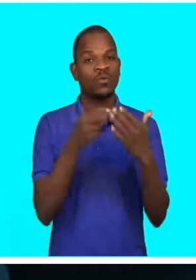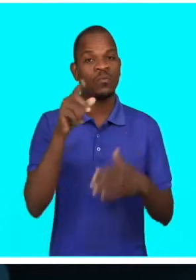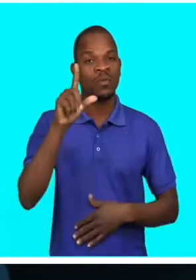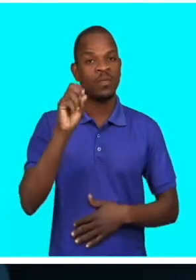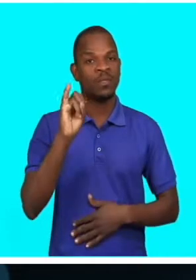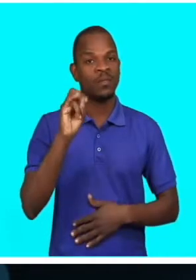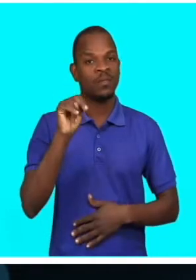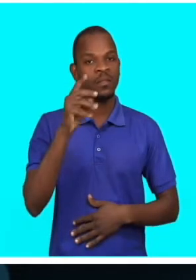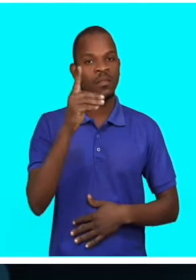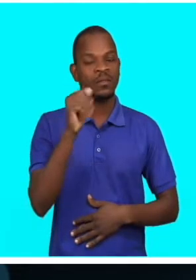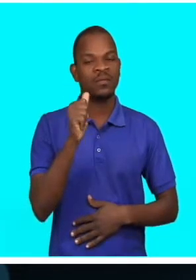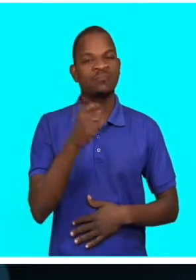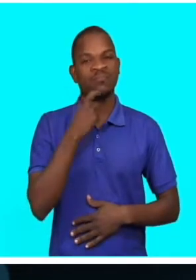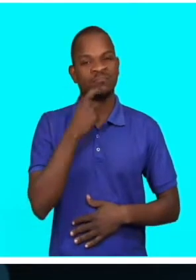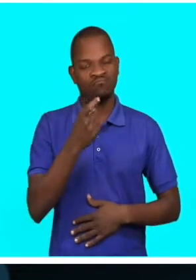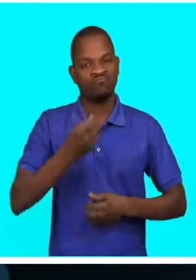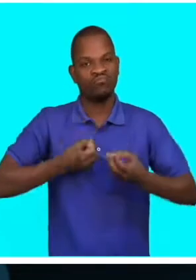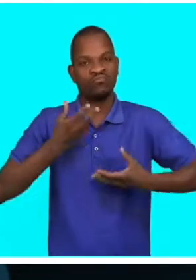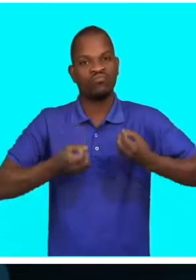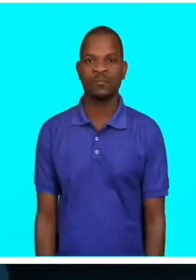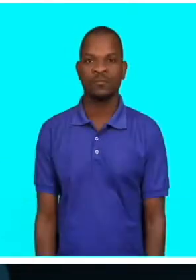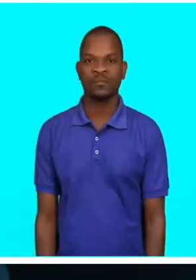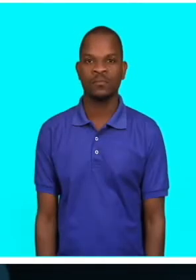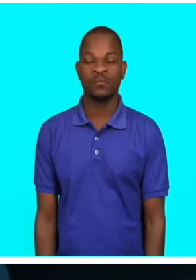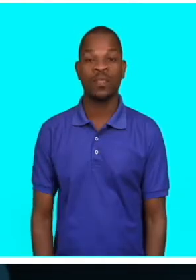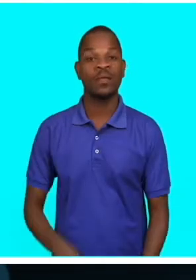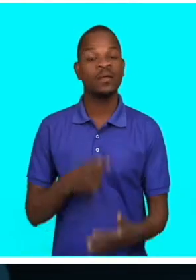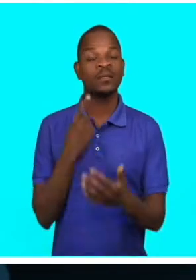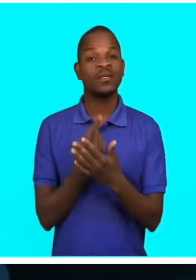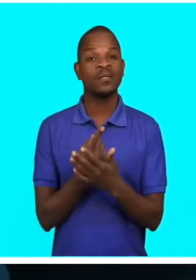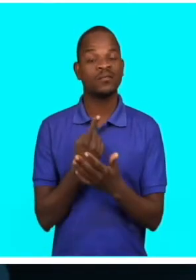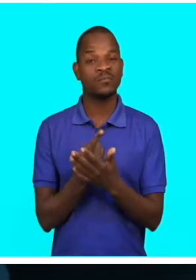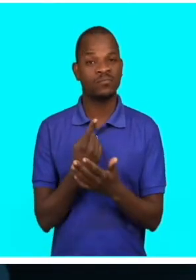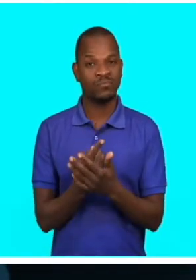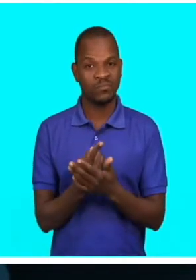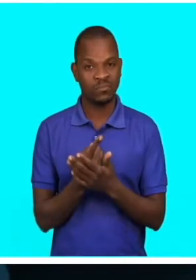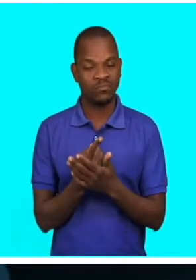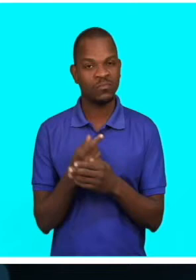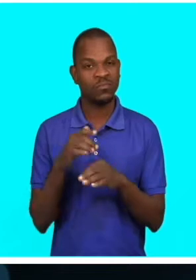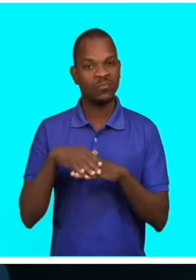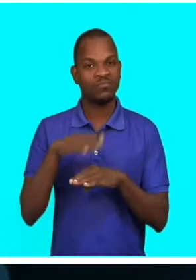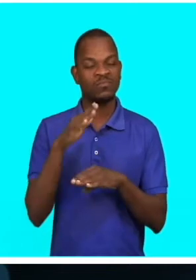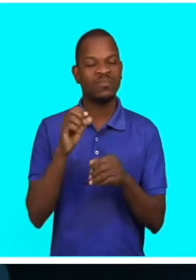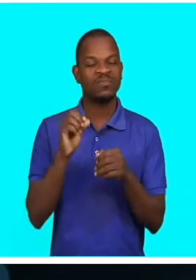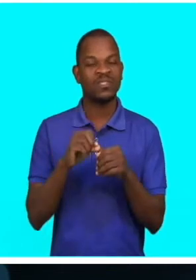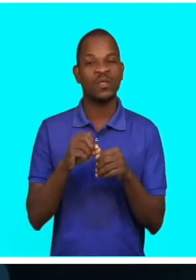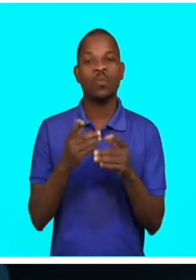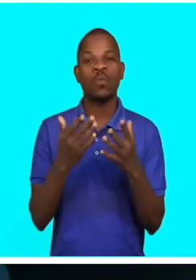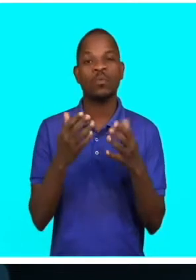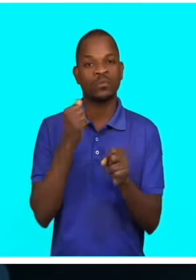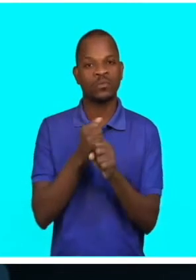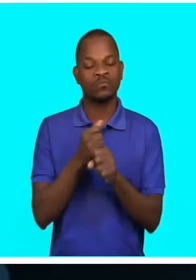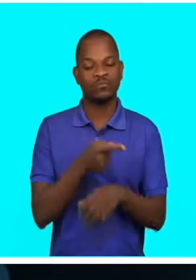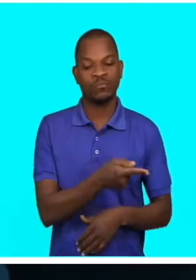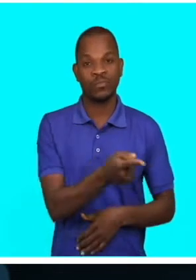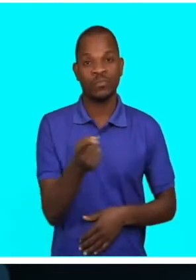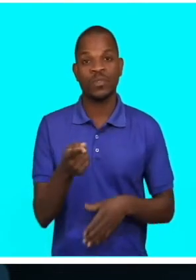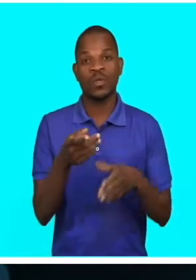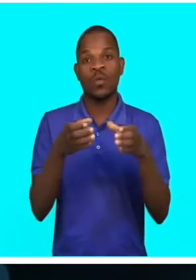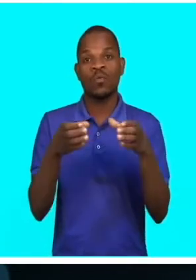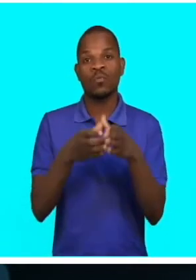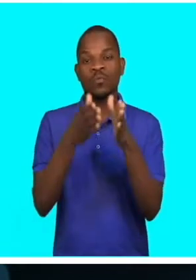aos gestores desportivos nacionais. Devia mesmo fazer muito para esta gente, porque tem